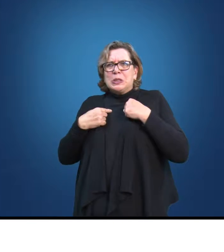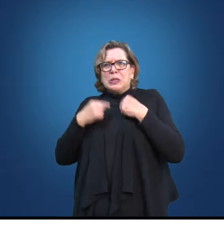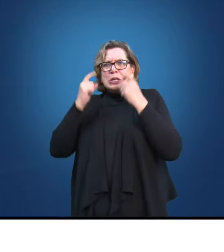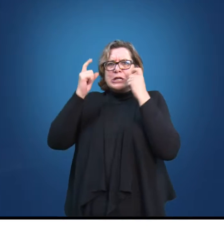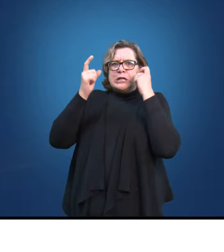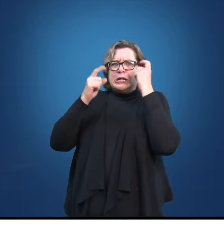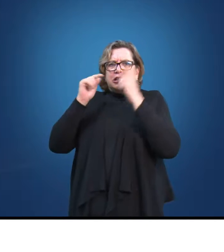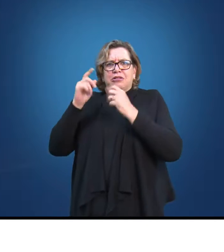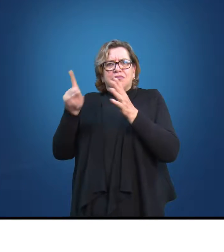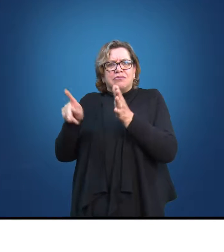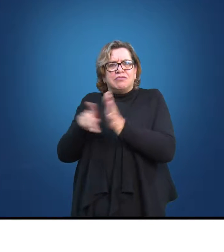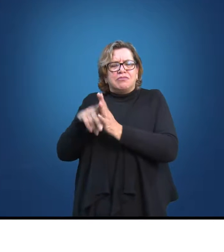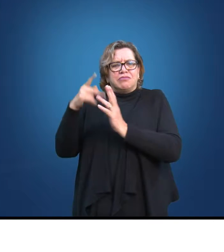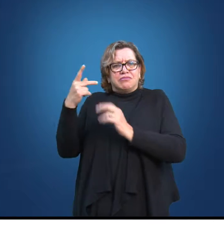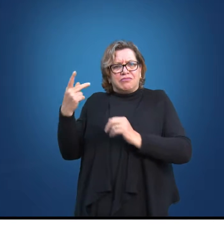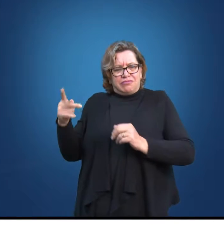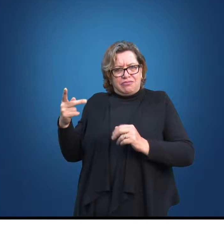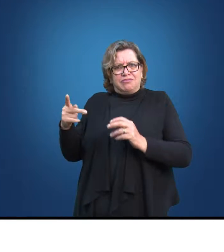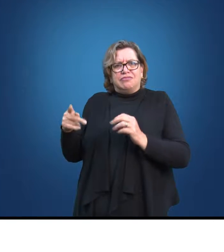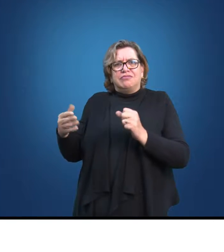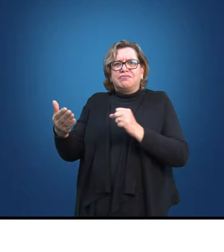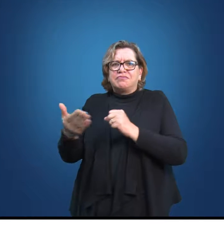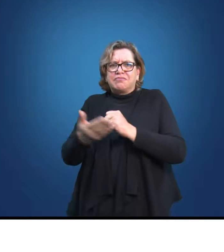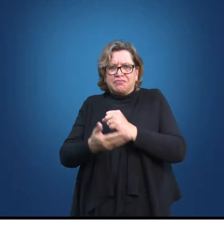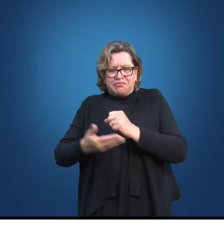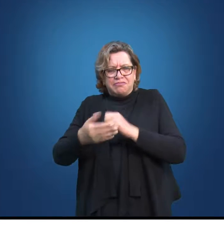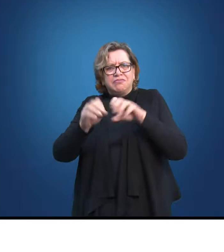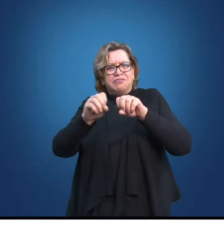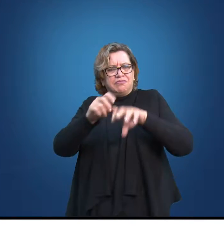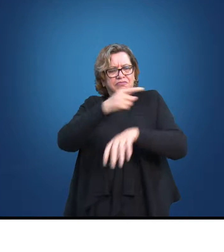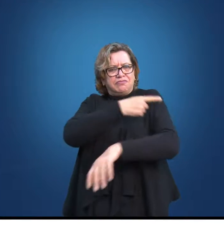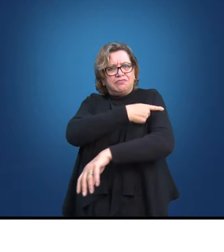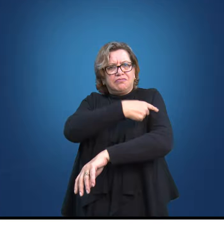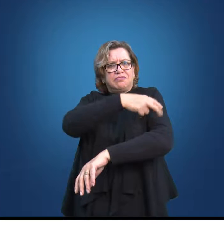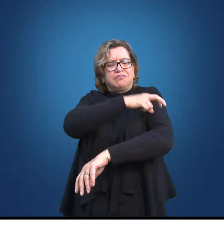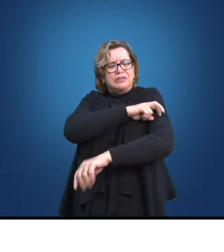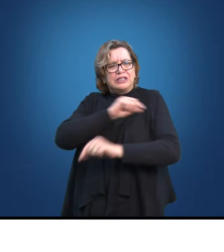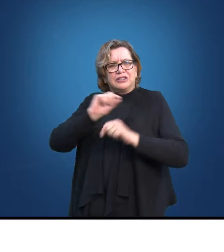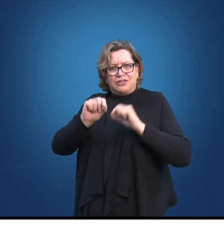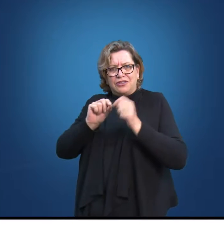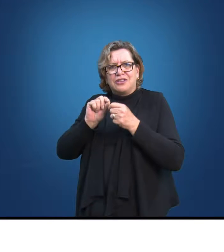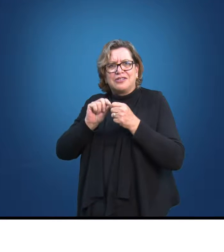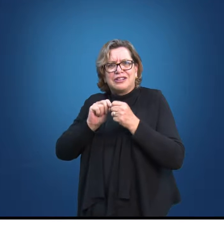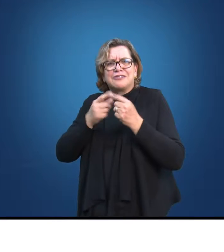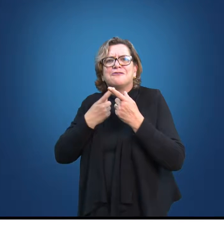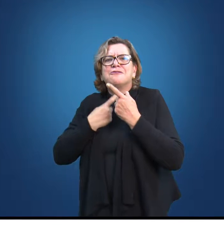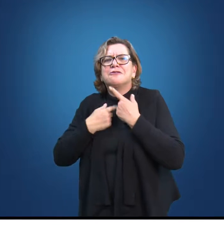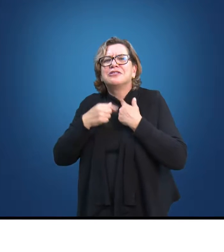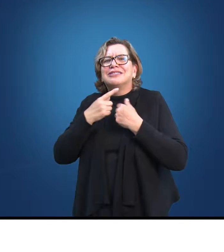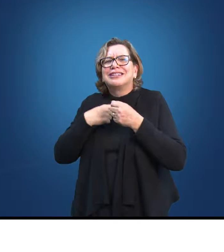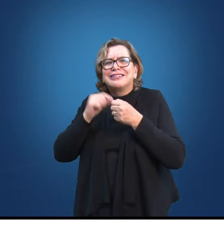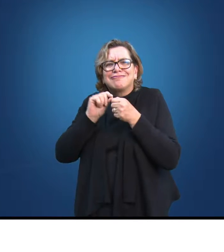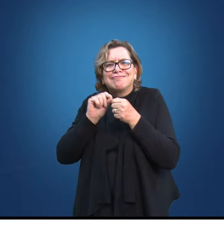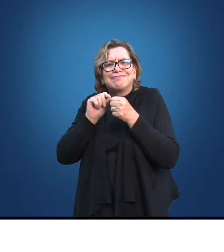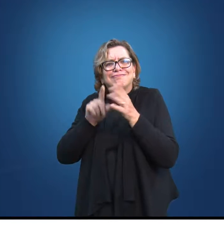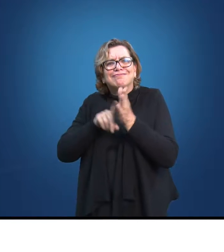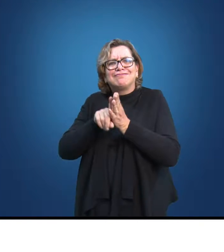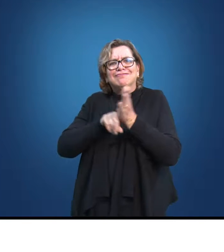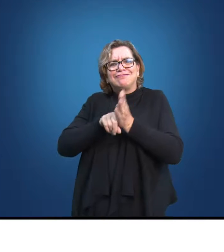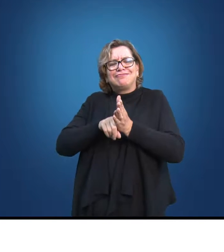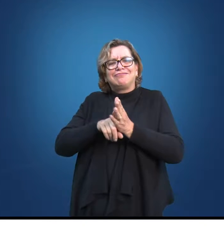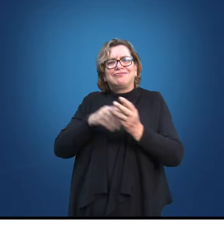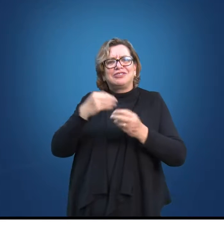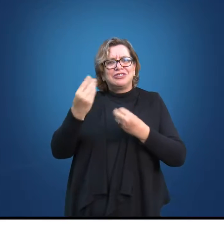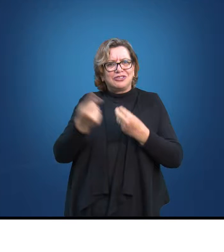inquietações enquanto docente lá da educação básica, né, foi o que gerou essa tua ânsia, digamos, por fazer essa pesquisa,